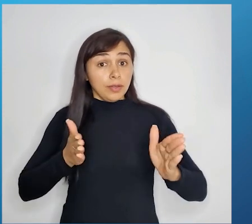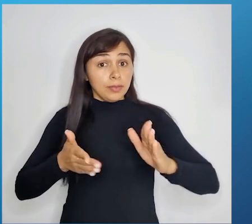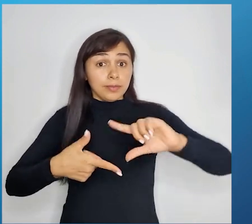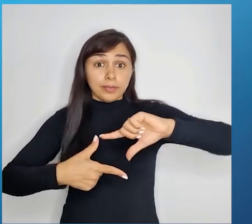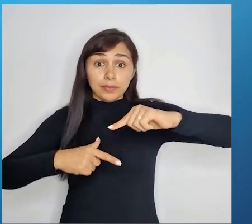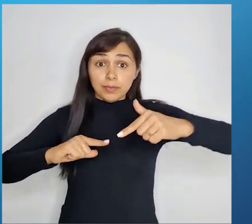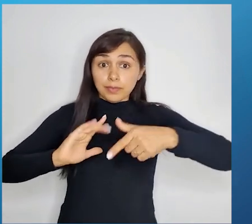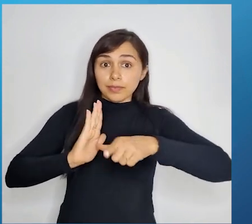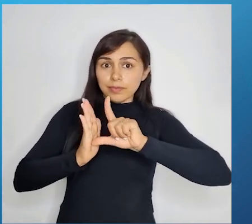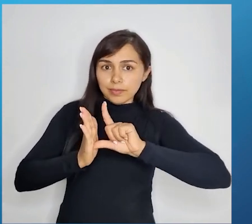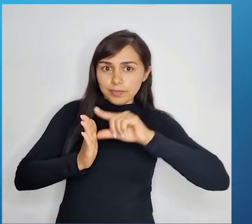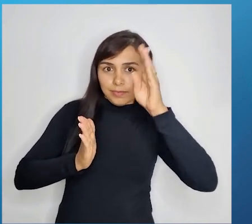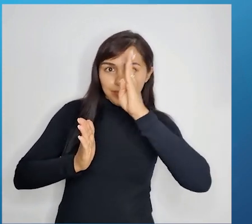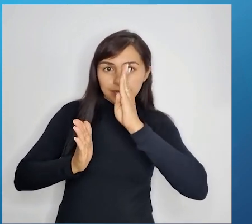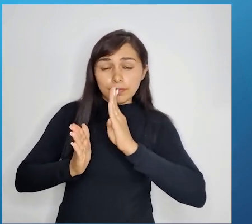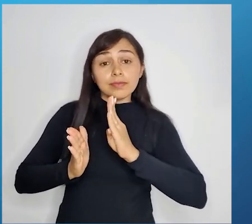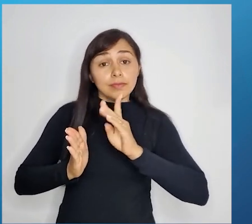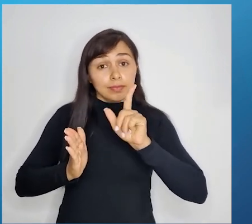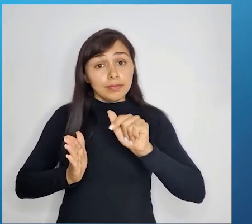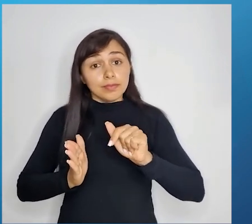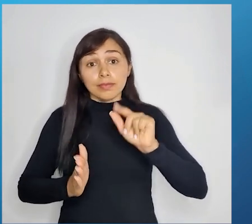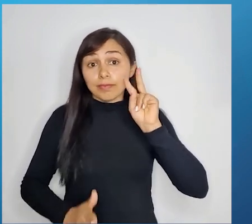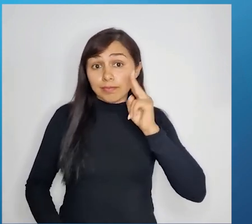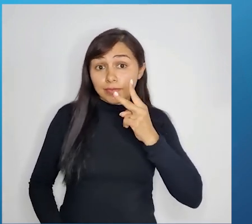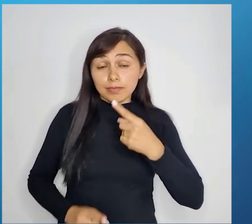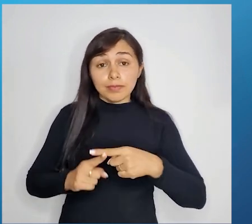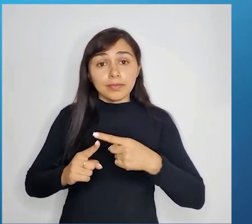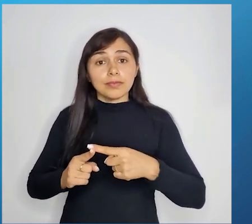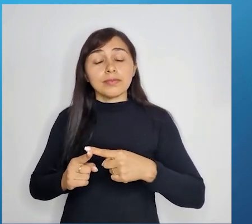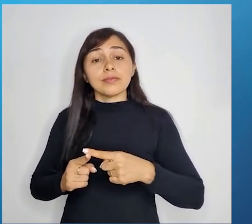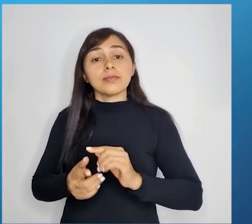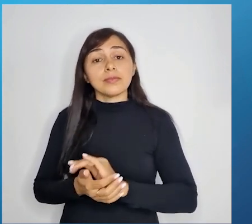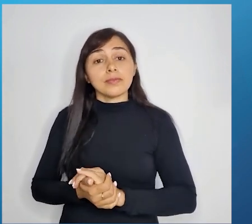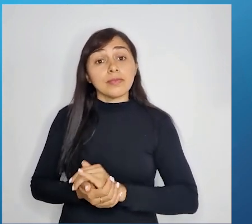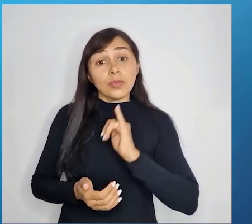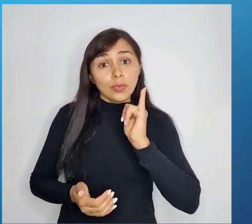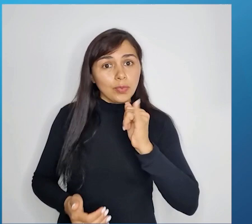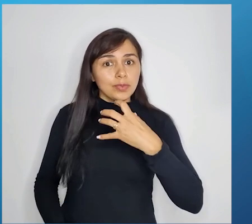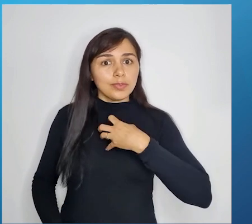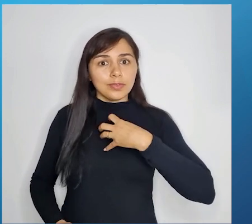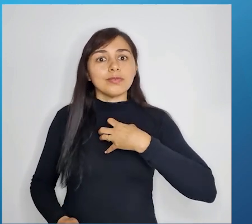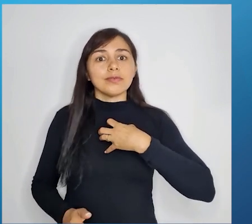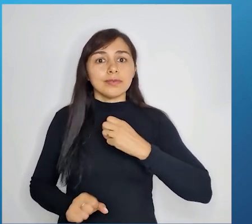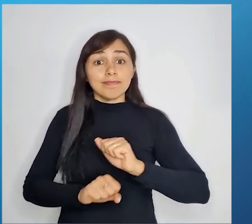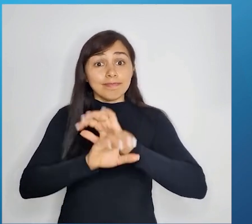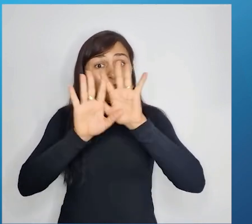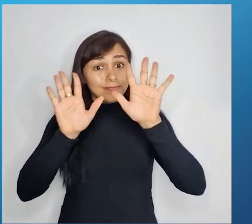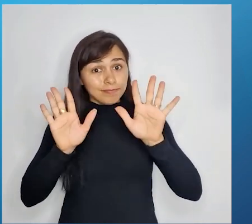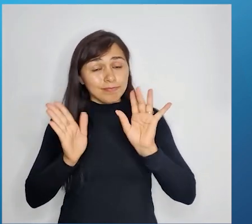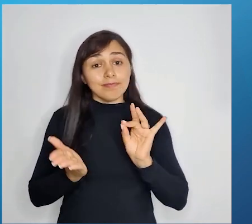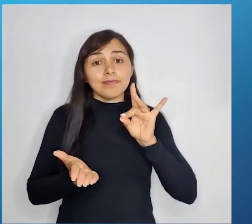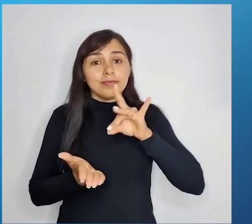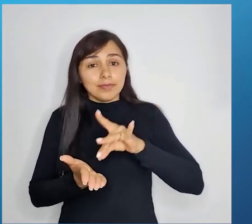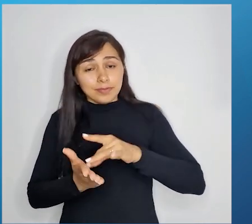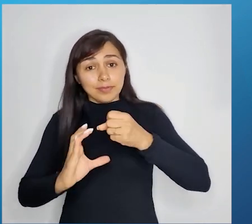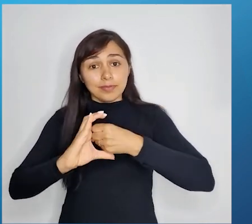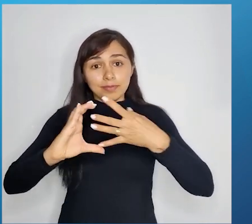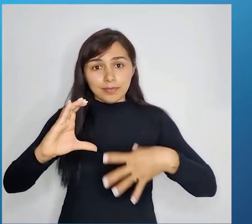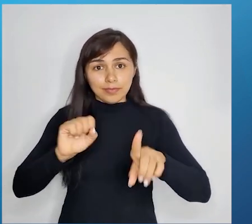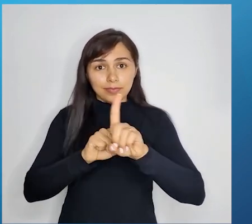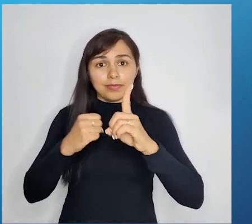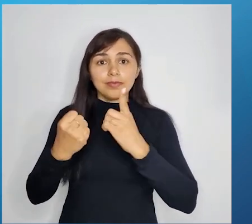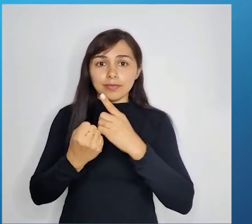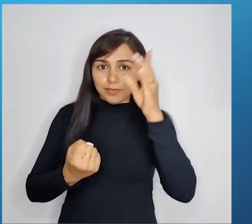O pré-modernismo brasileiro é conhecido por retratar de maneira realista e crítica aspectos da